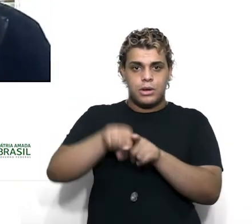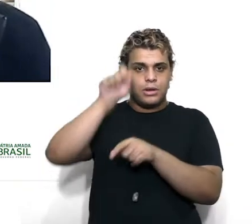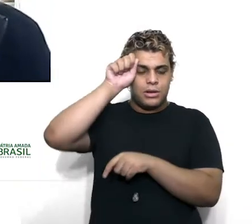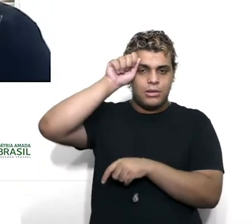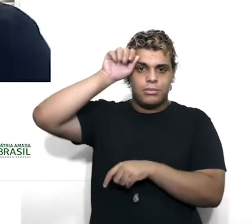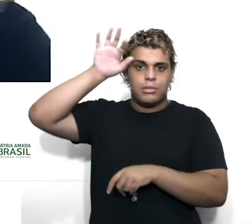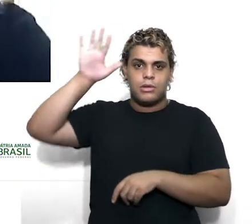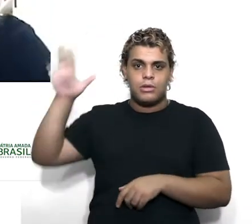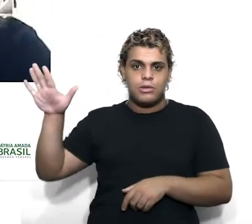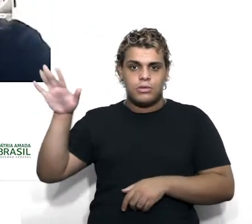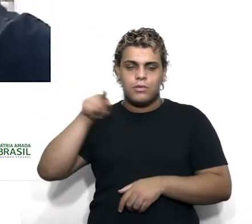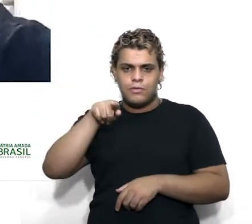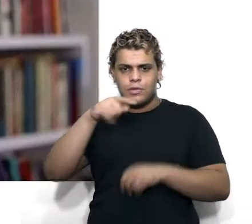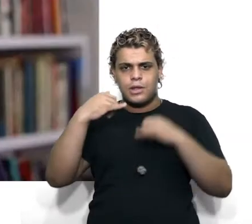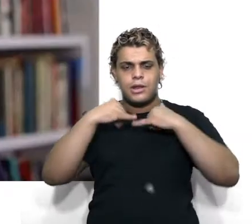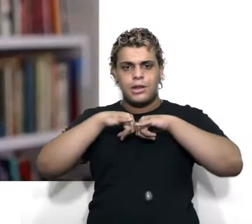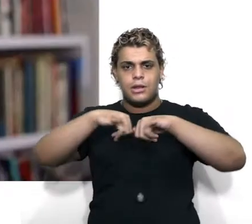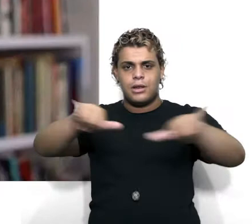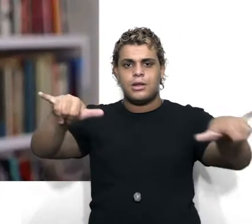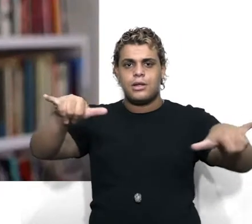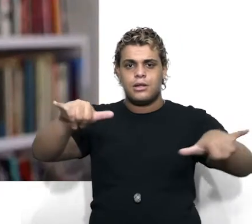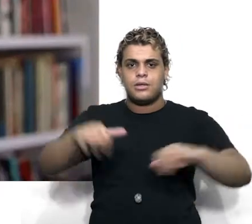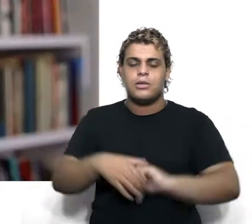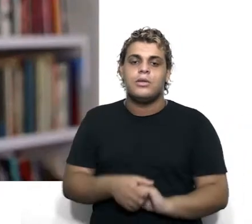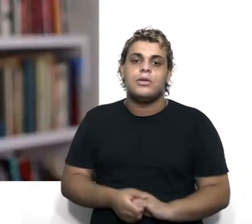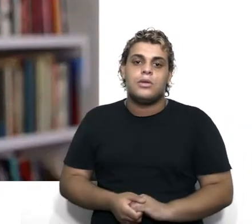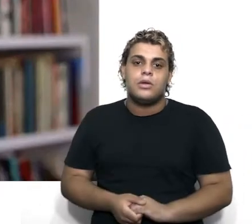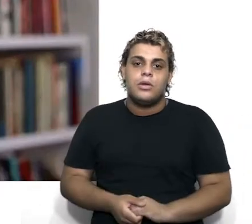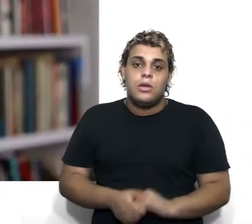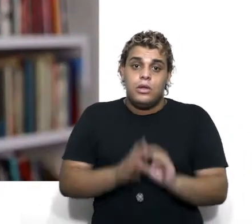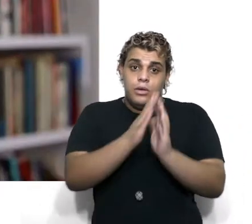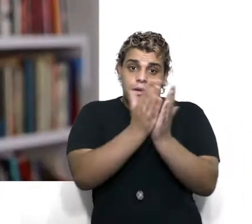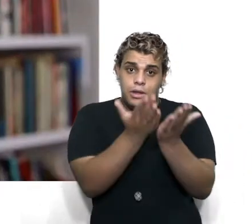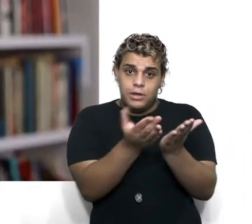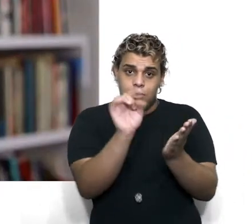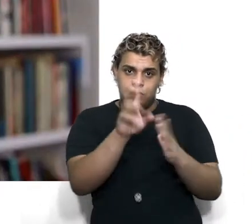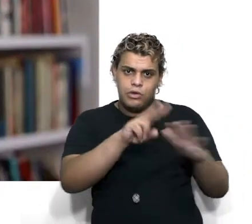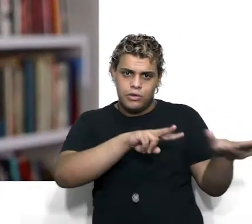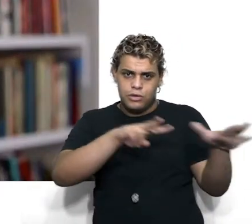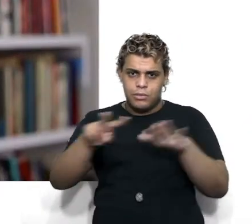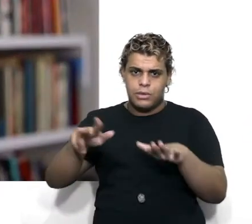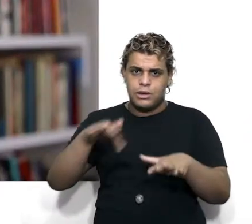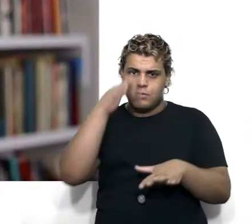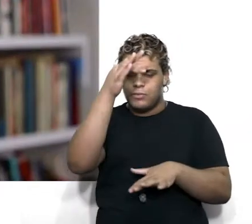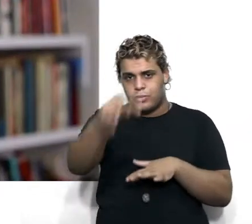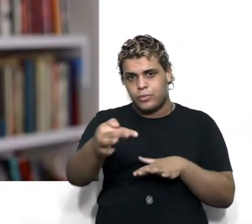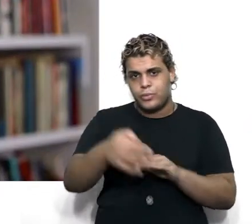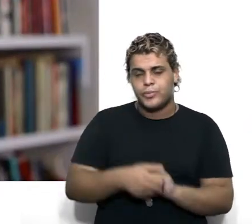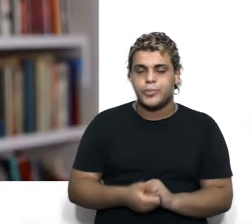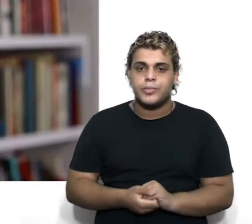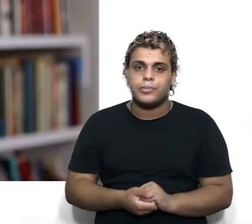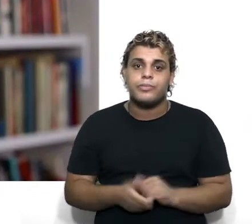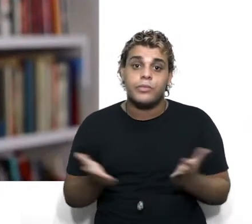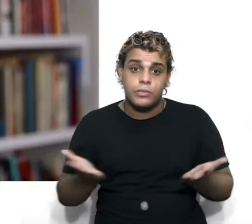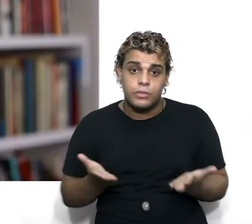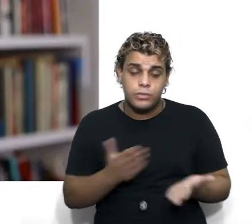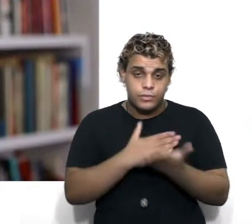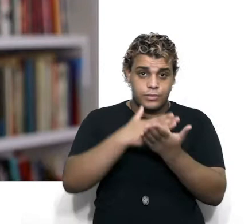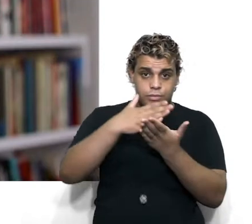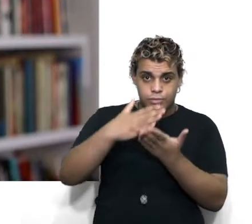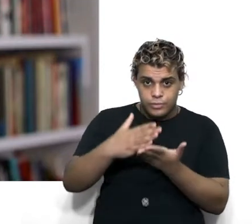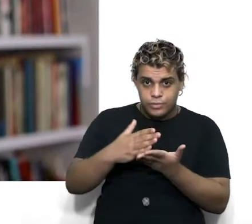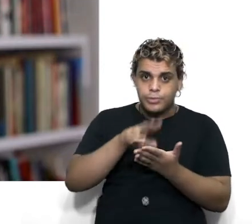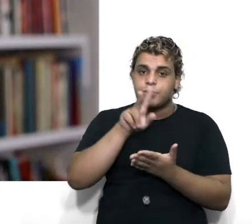Dublinense, coisa que está falando, e o livro ainda não chegou, o livro só vai chegar semana que vem, né? Então, queria começar por ele.